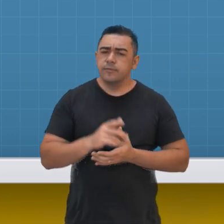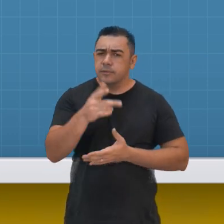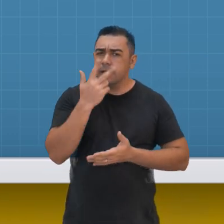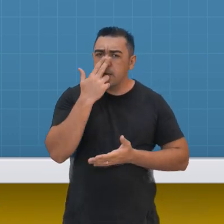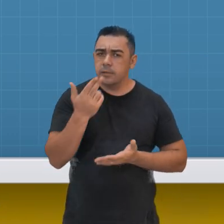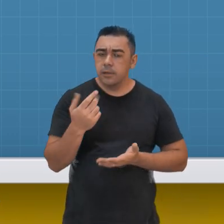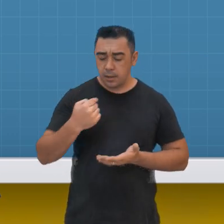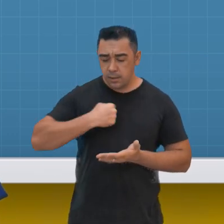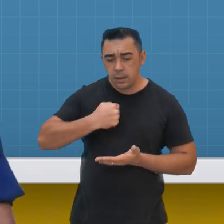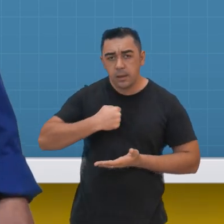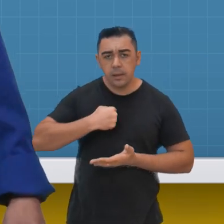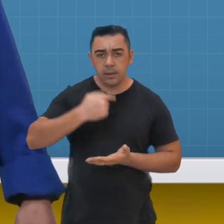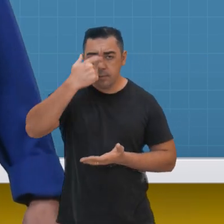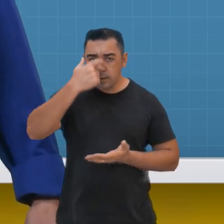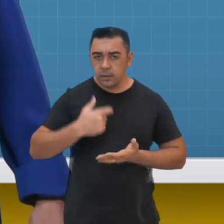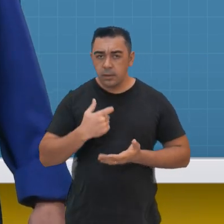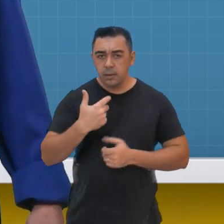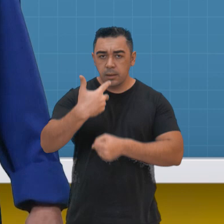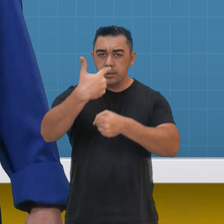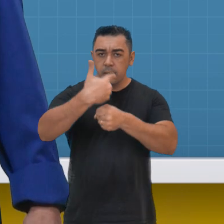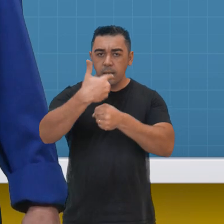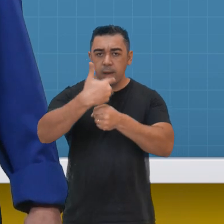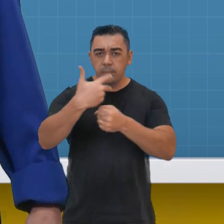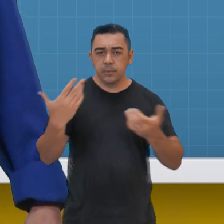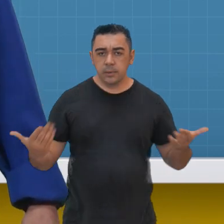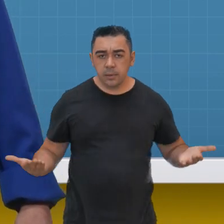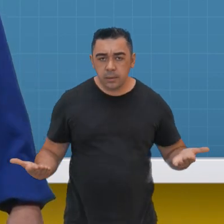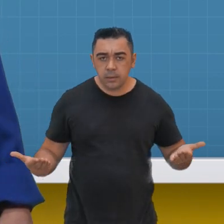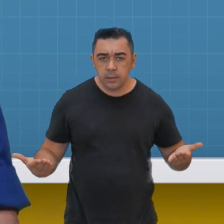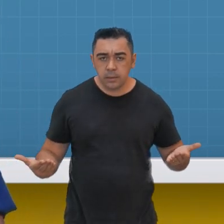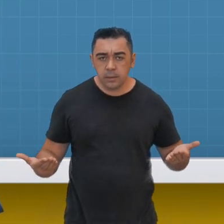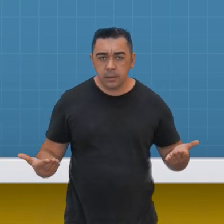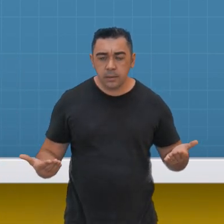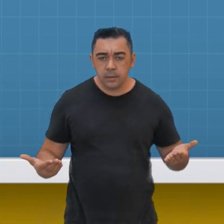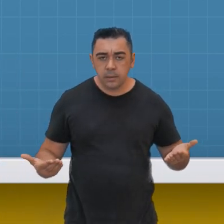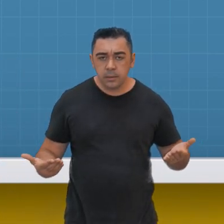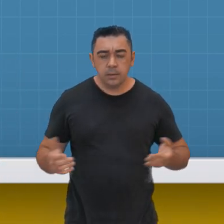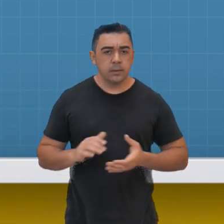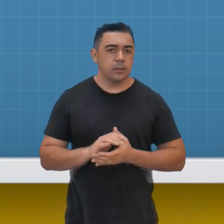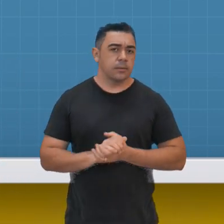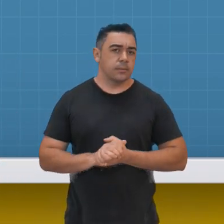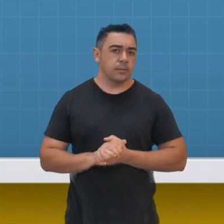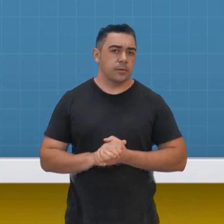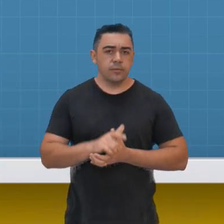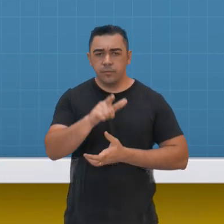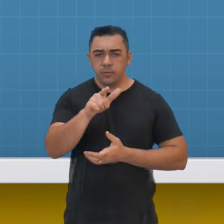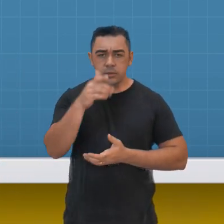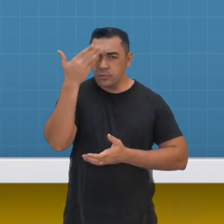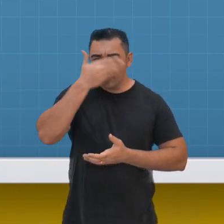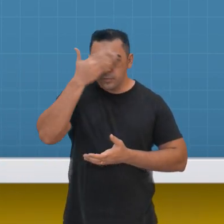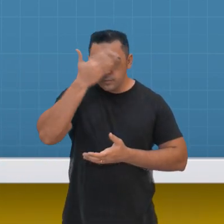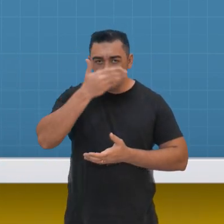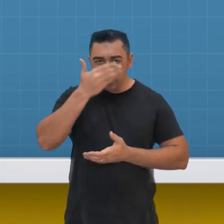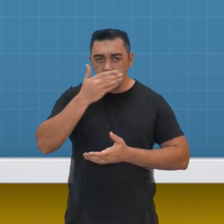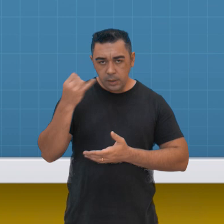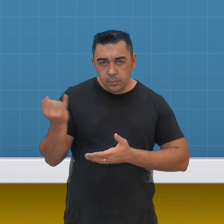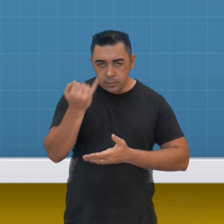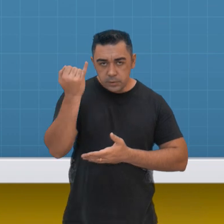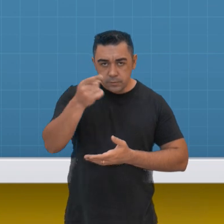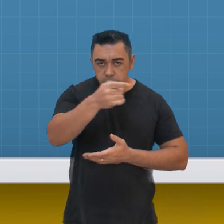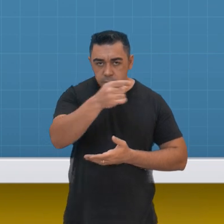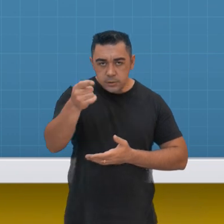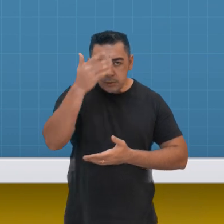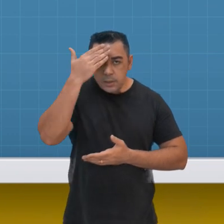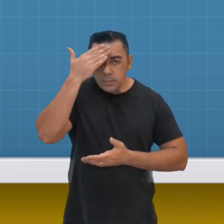que eu tô aqui na frente da câmera, tem alguém, por mais que vocês não vejam, mas é importante